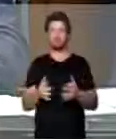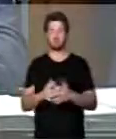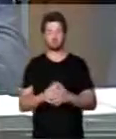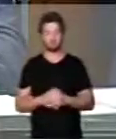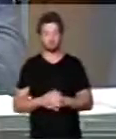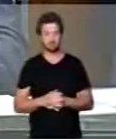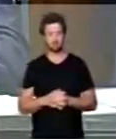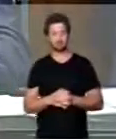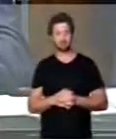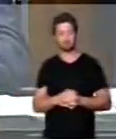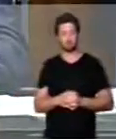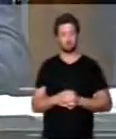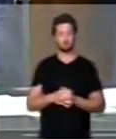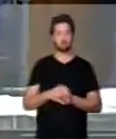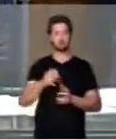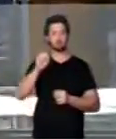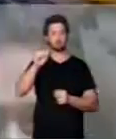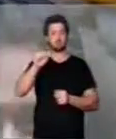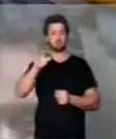Domingos Salles.